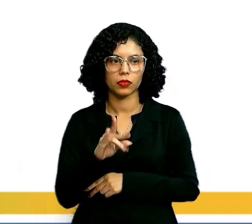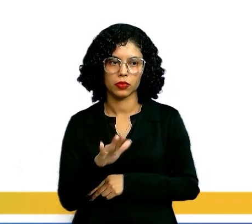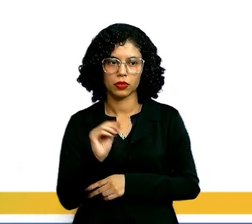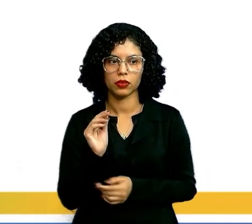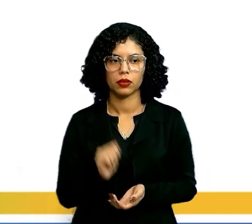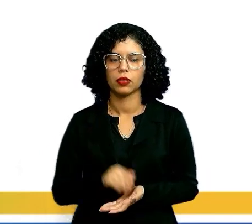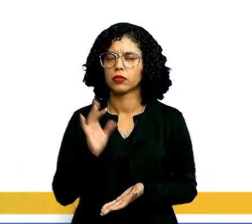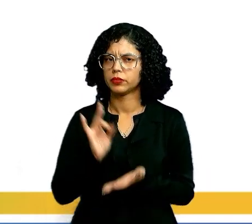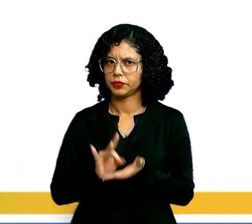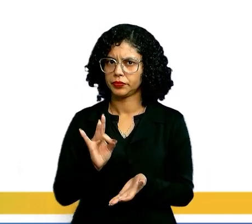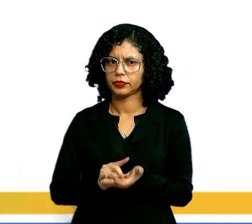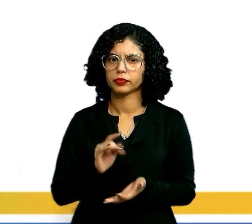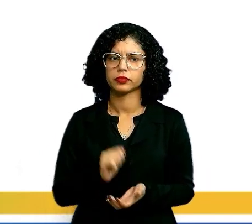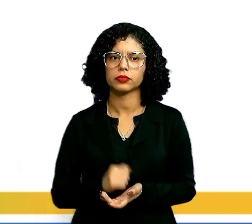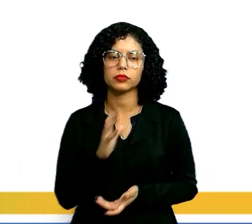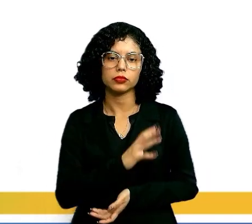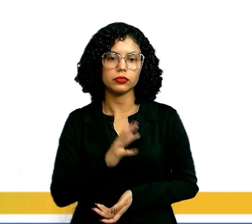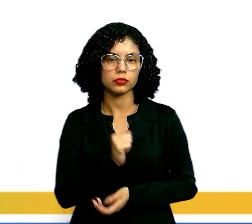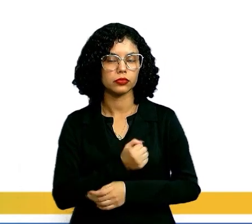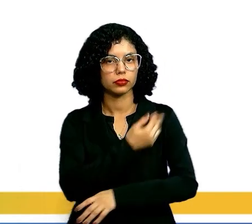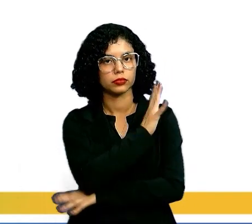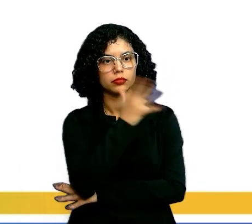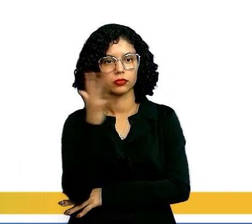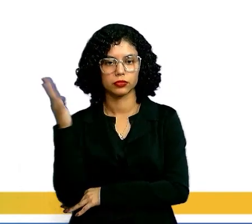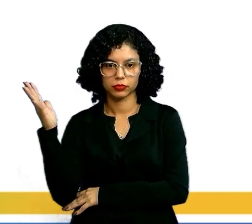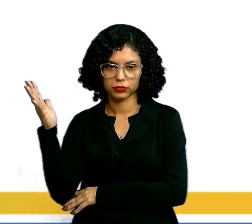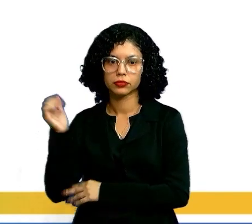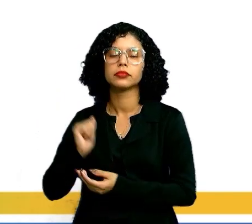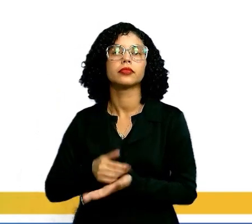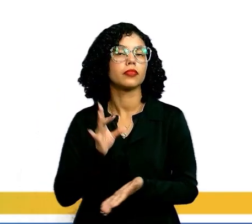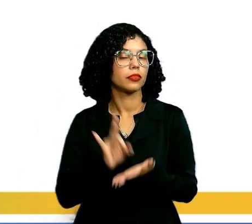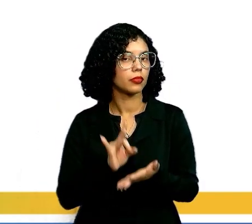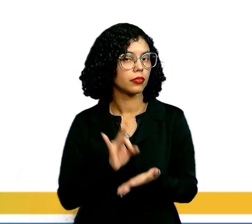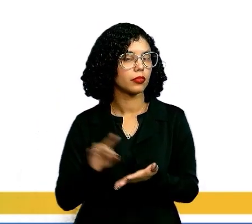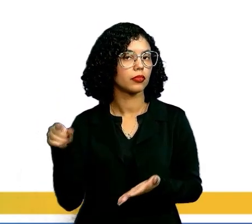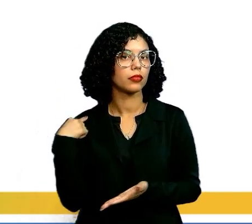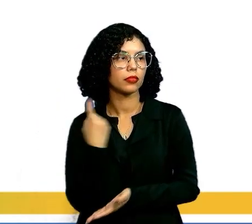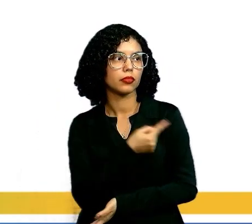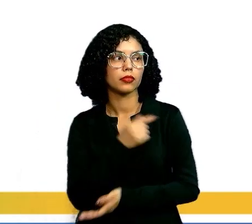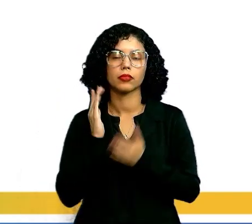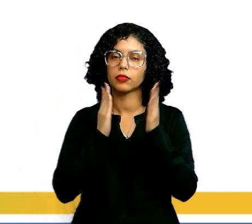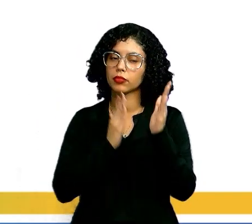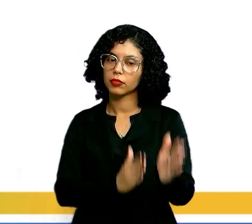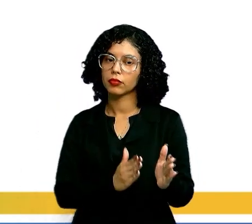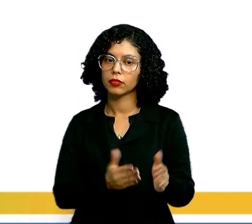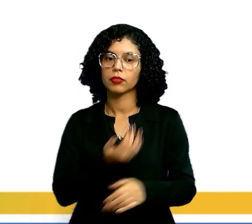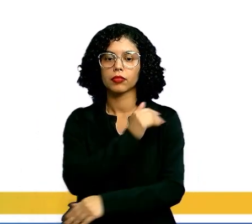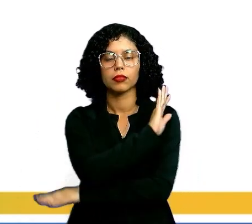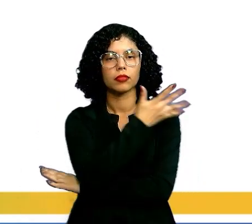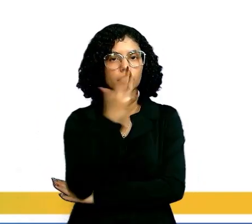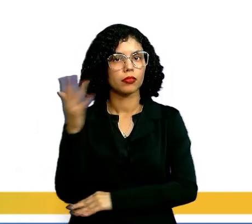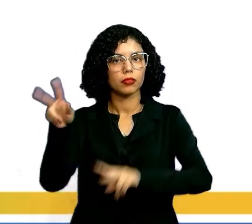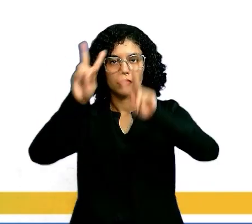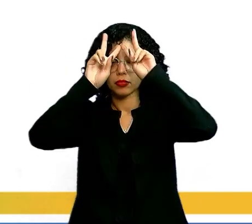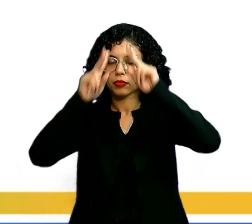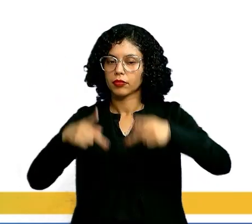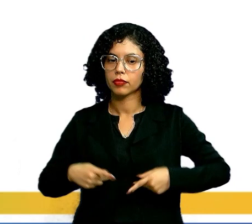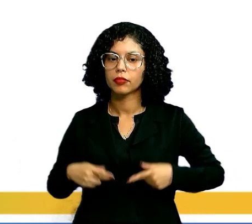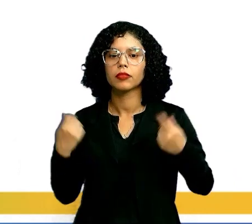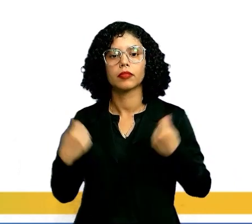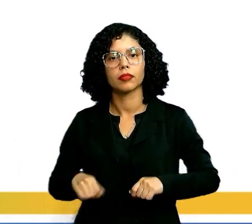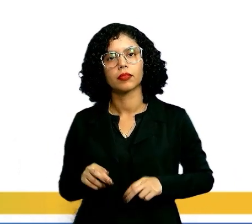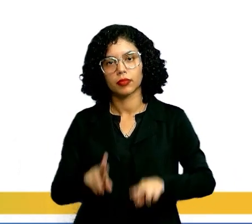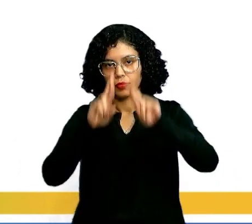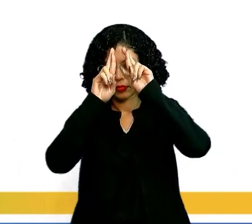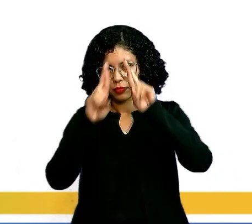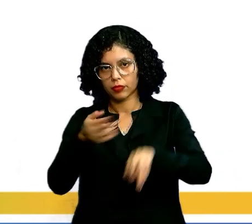nos ensinam verdadeiramente um amor pela natureza porque na verdade se a gente tem que seguir a natureza e os instintos humanos a gente precisa